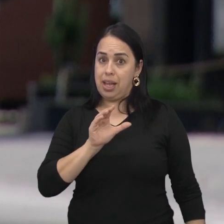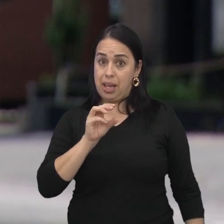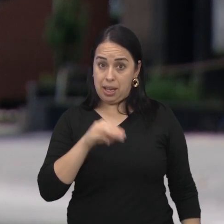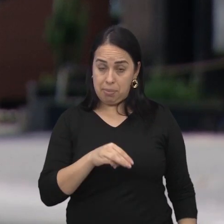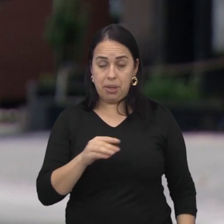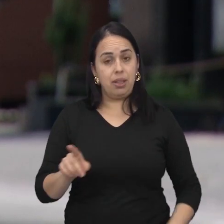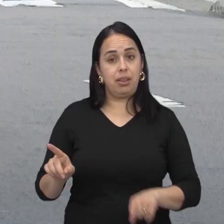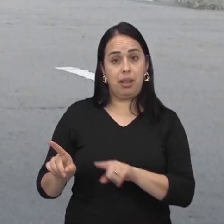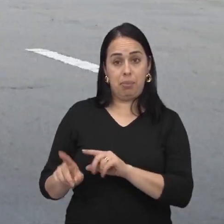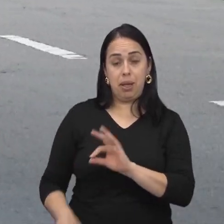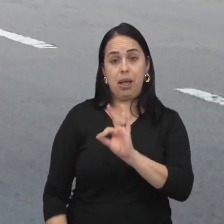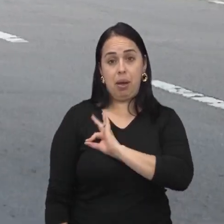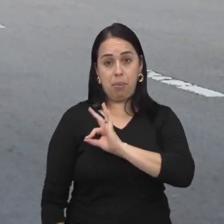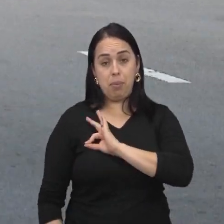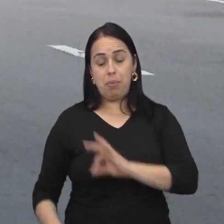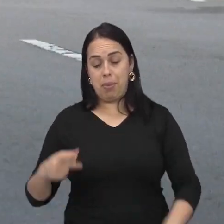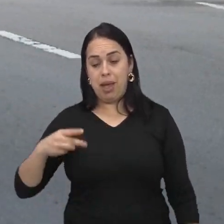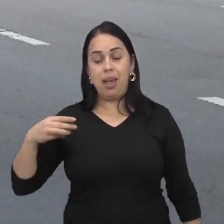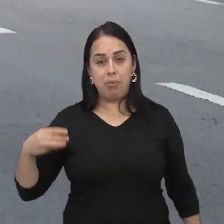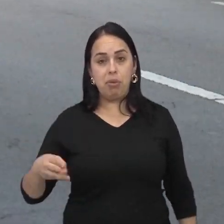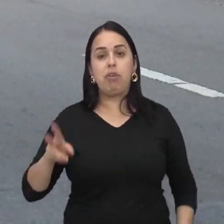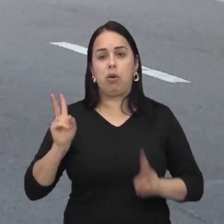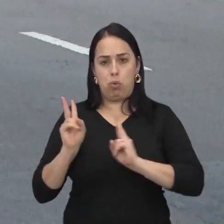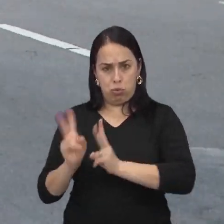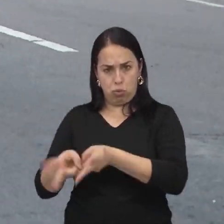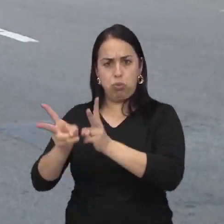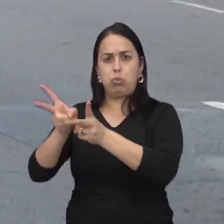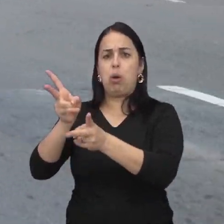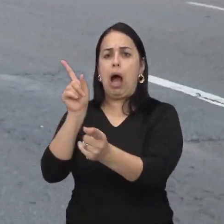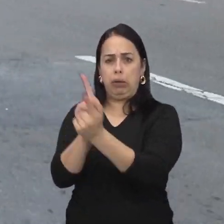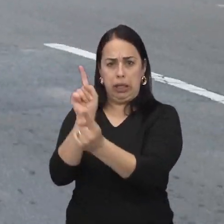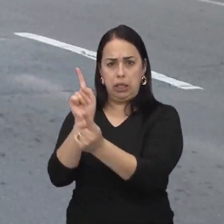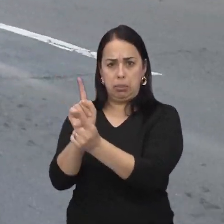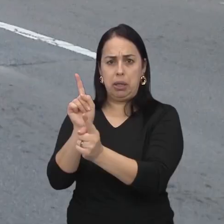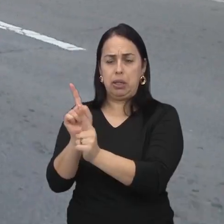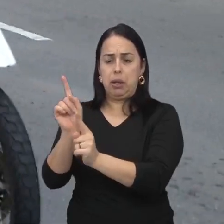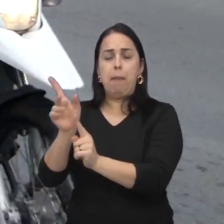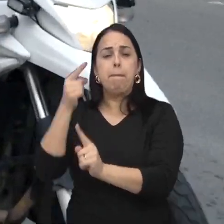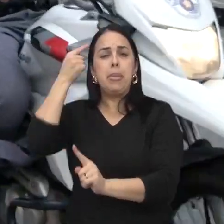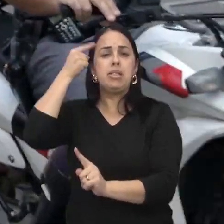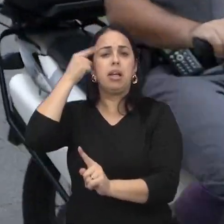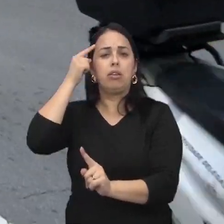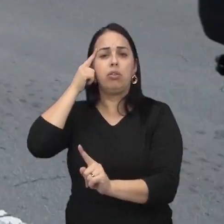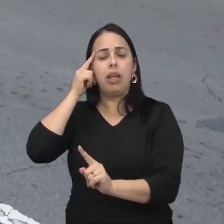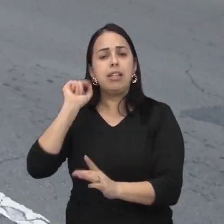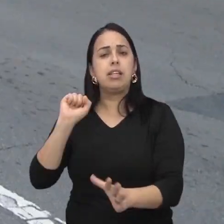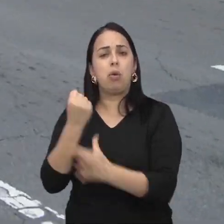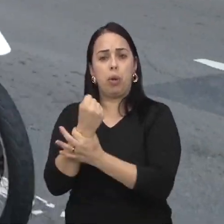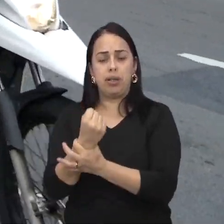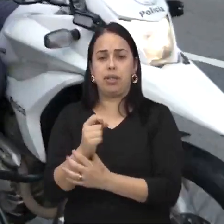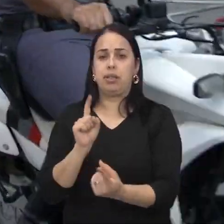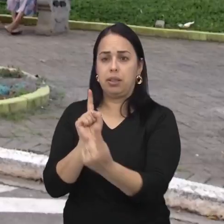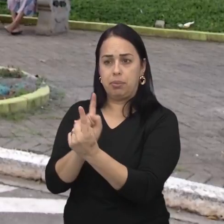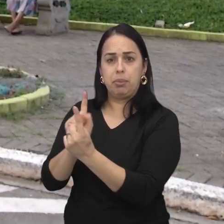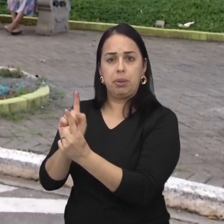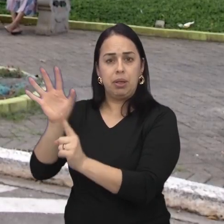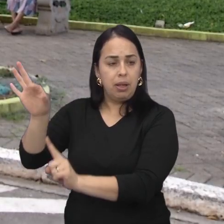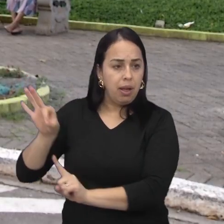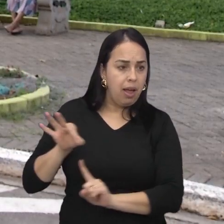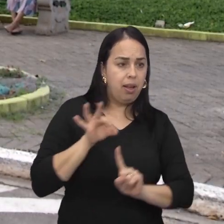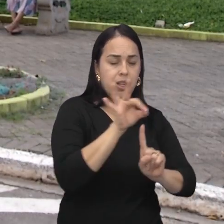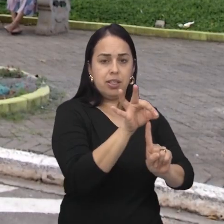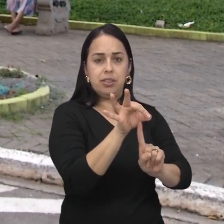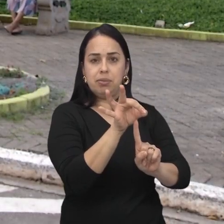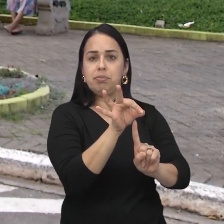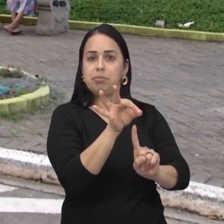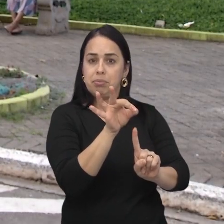órgão municipal. A Polícia Militar vai manter o mesmo papel de abordagem aos usuários com foco na segurança pública. Ao abordar